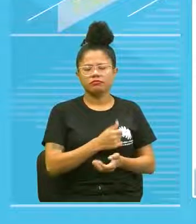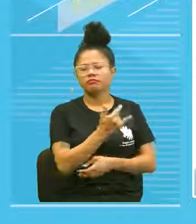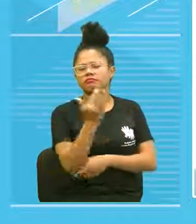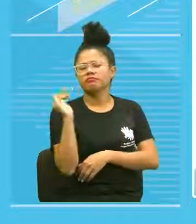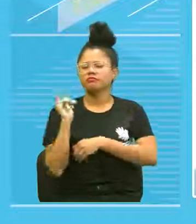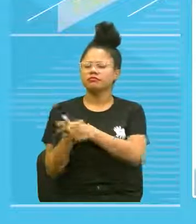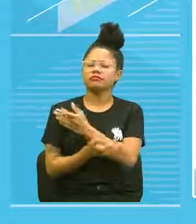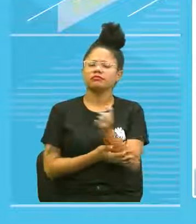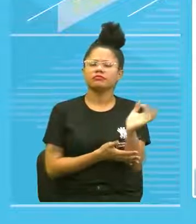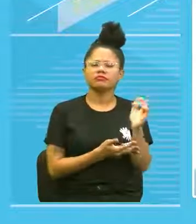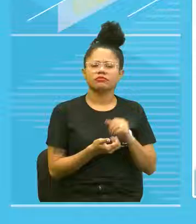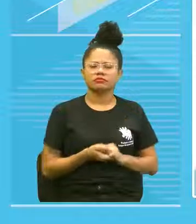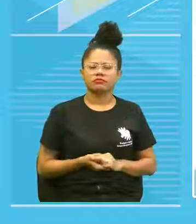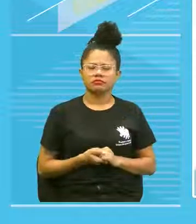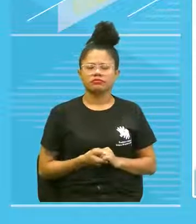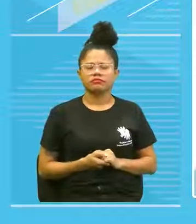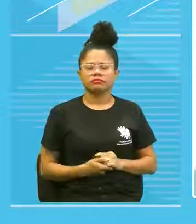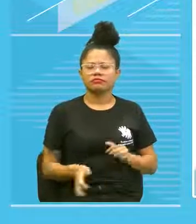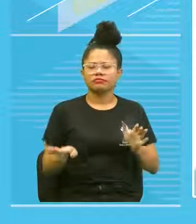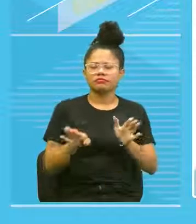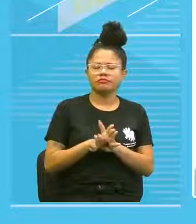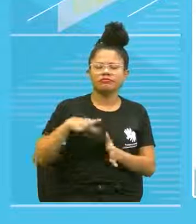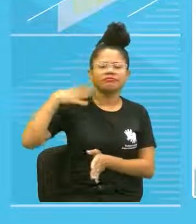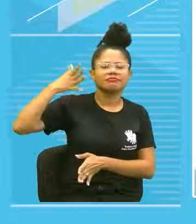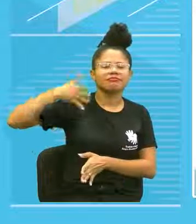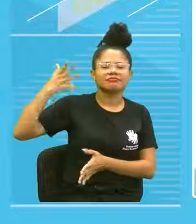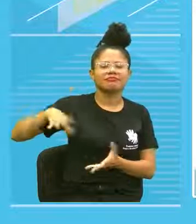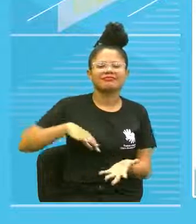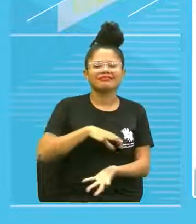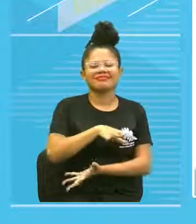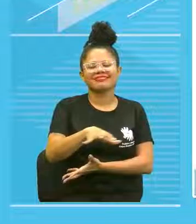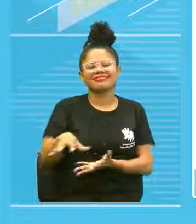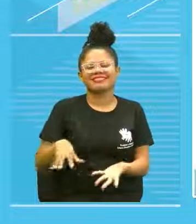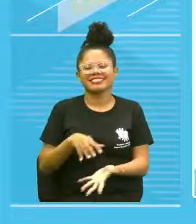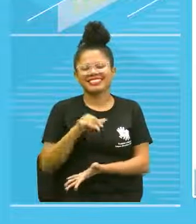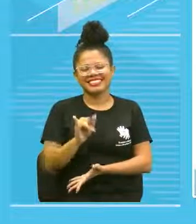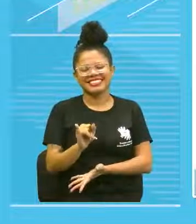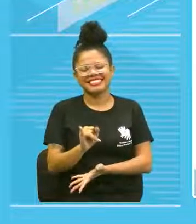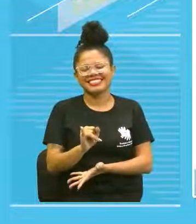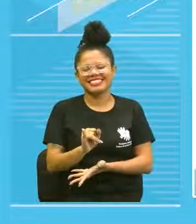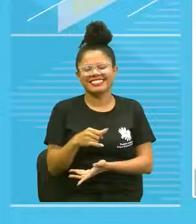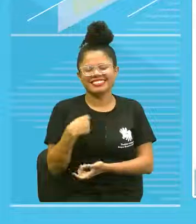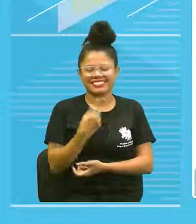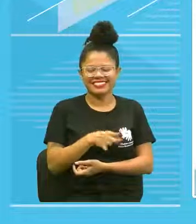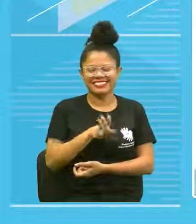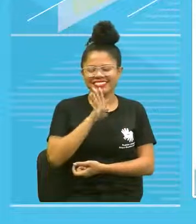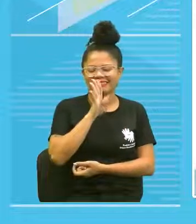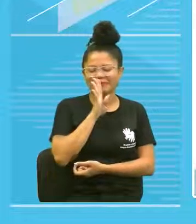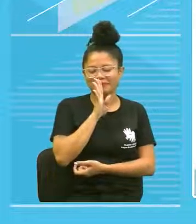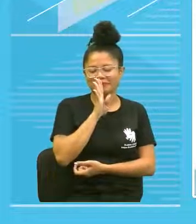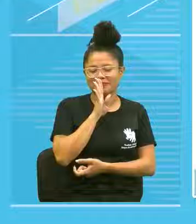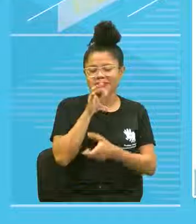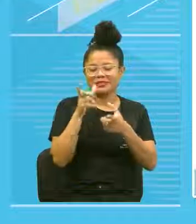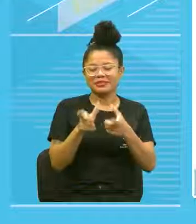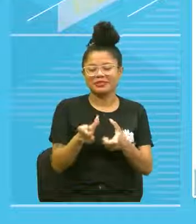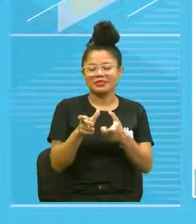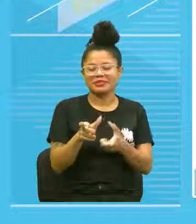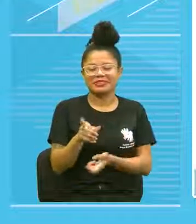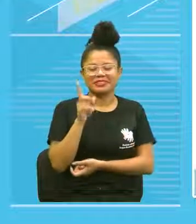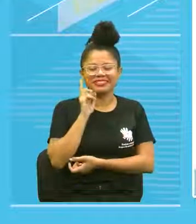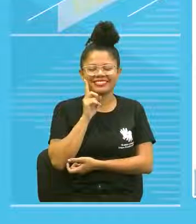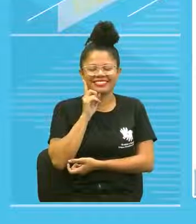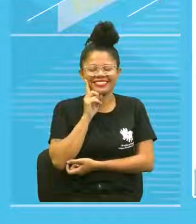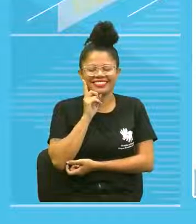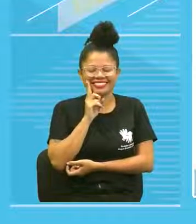nessas conferências internacionais era gritante silêncio todo mundo e deixar os filhos